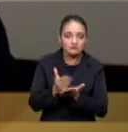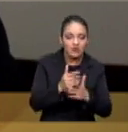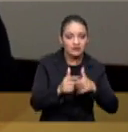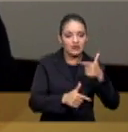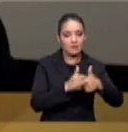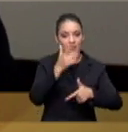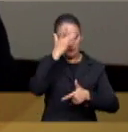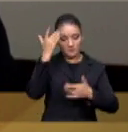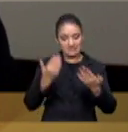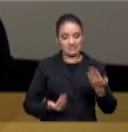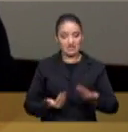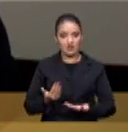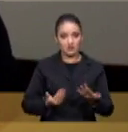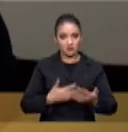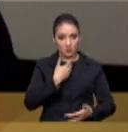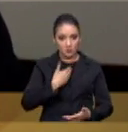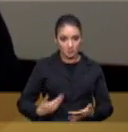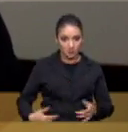servidores e empregados.